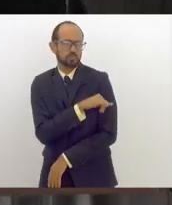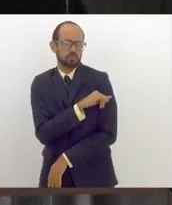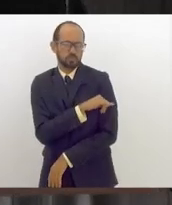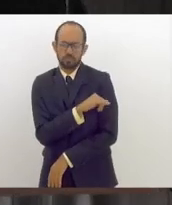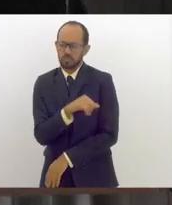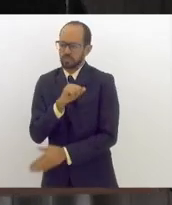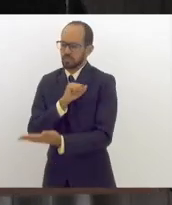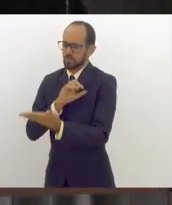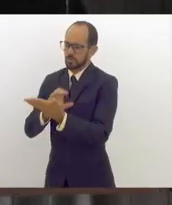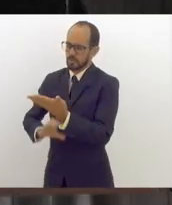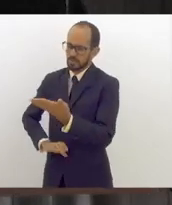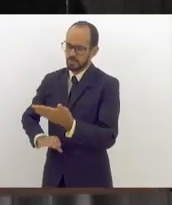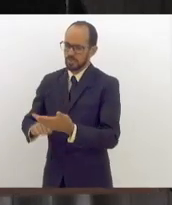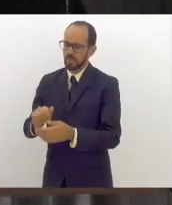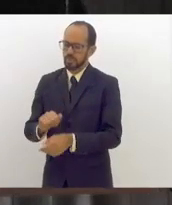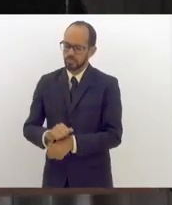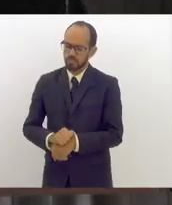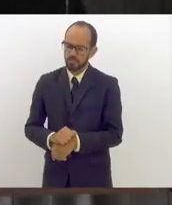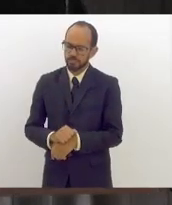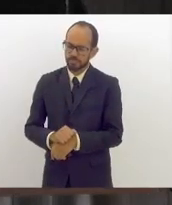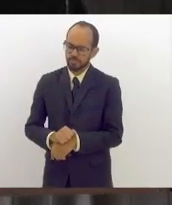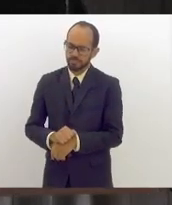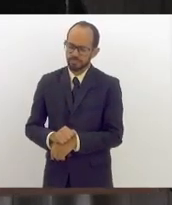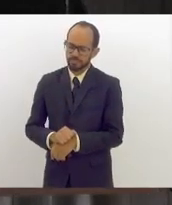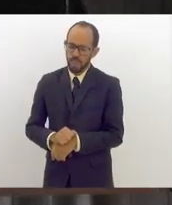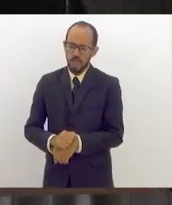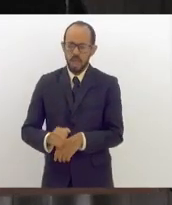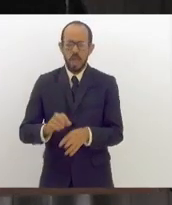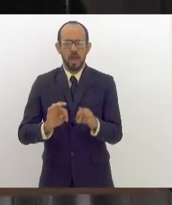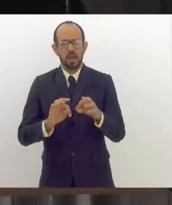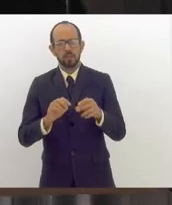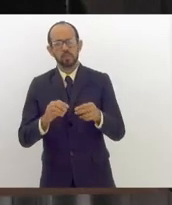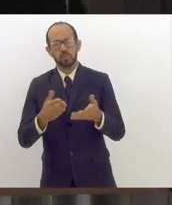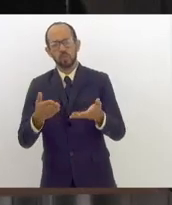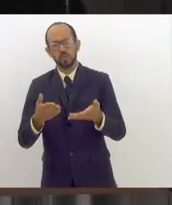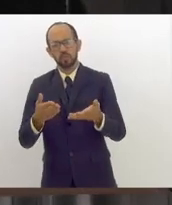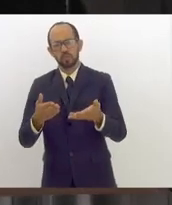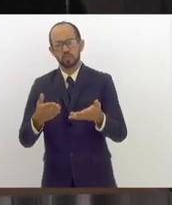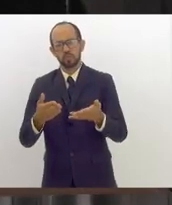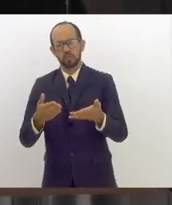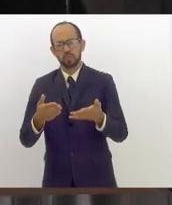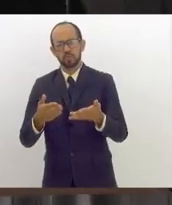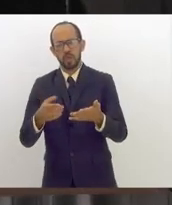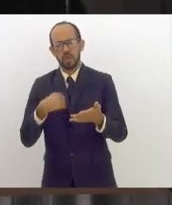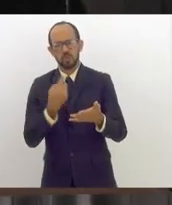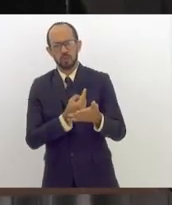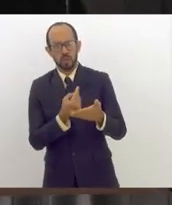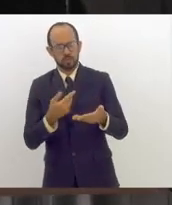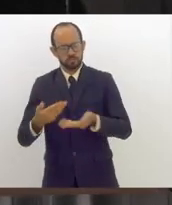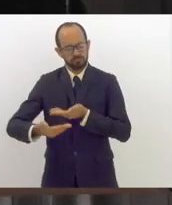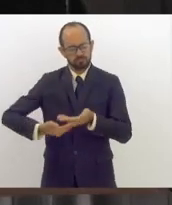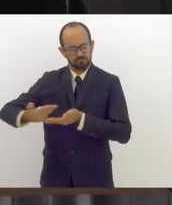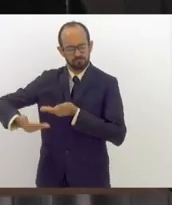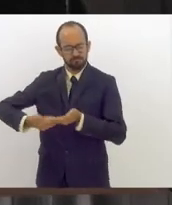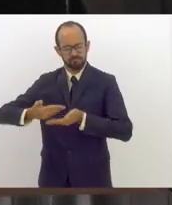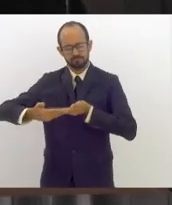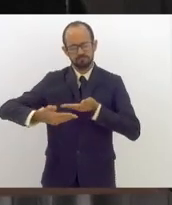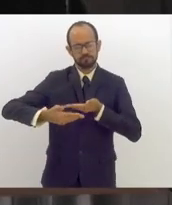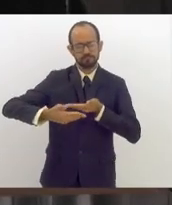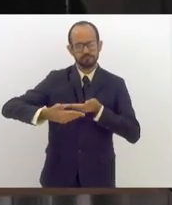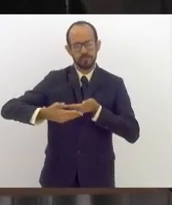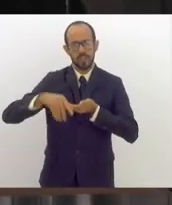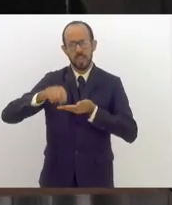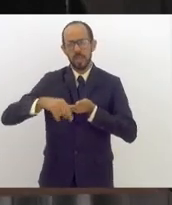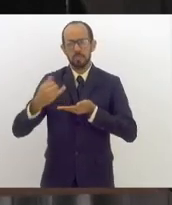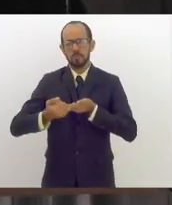Siciliano meus caros e minhas caras Nossa Comunhão de ações e propósitos é